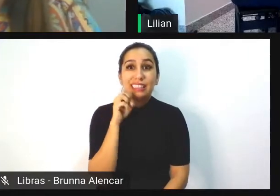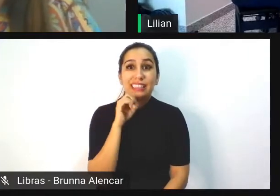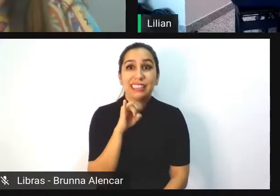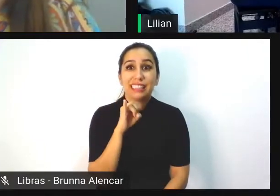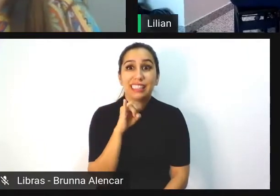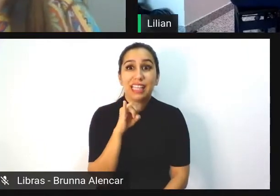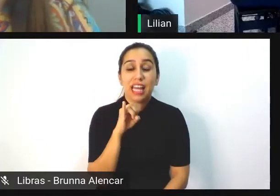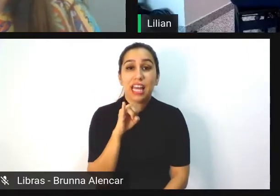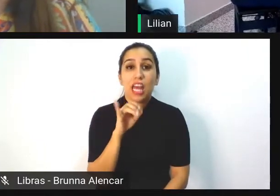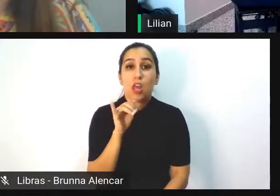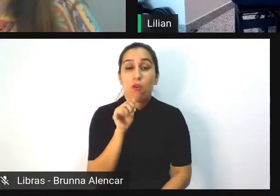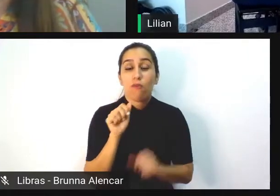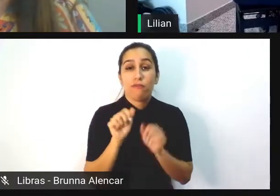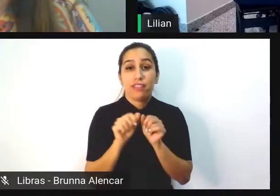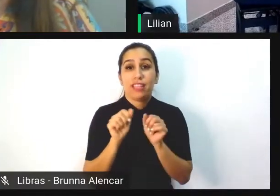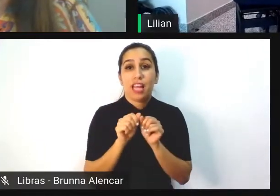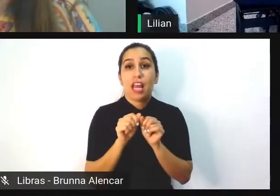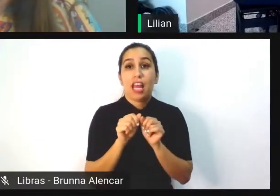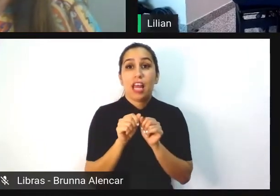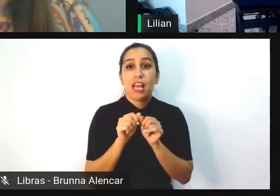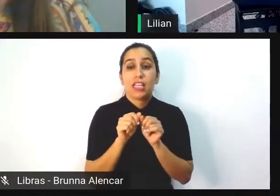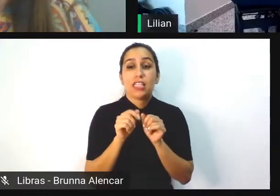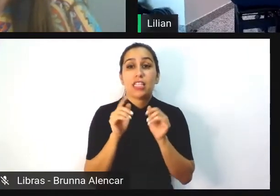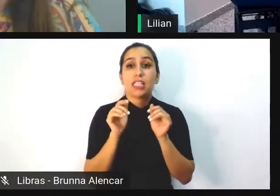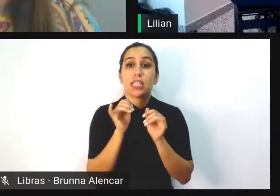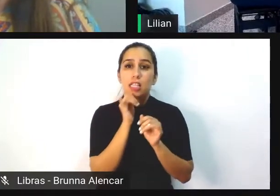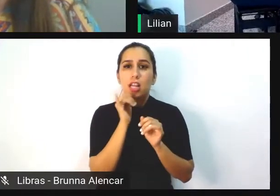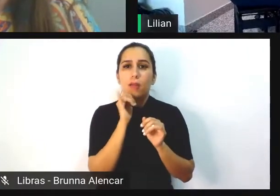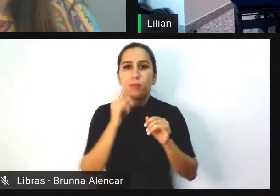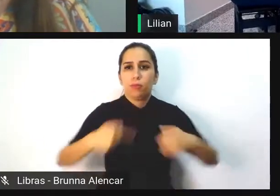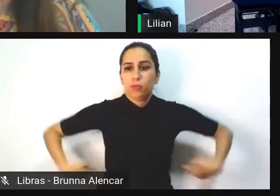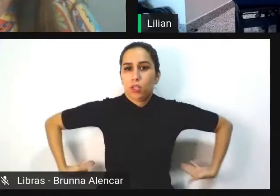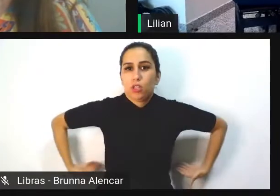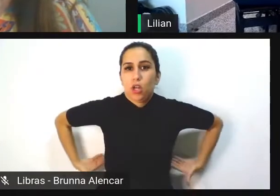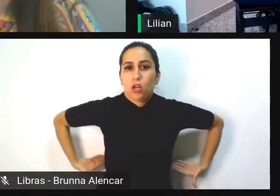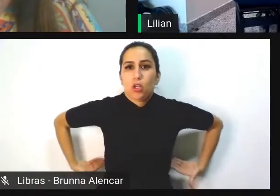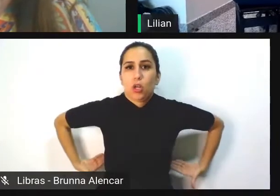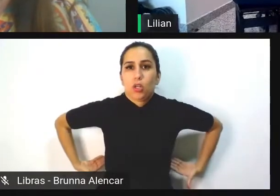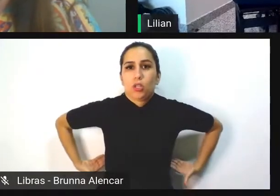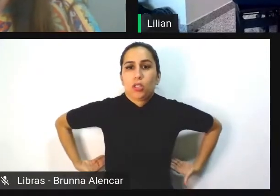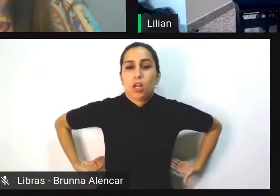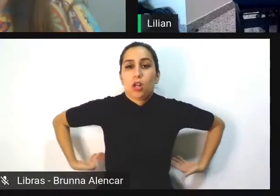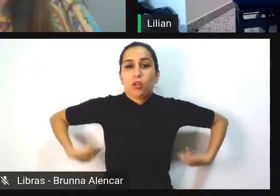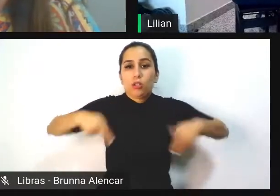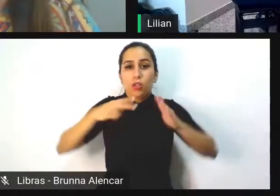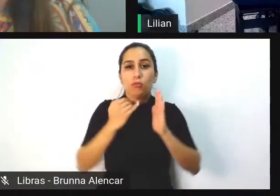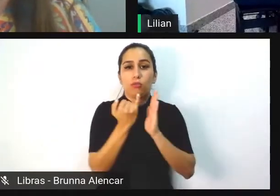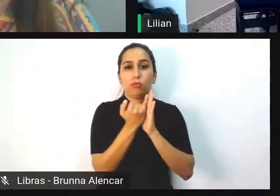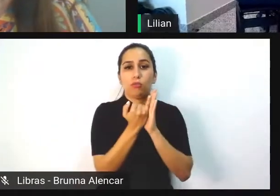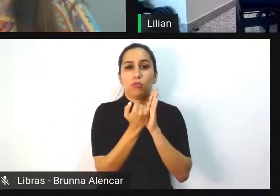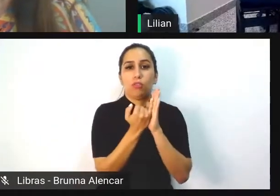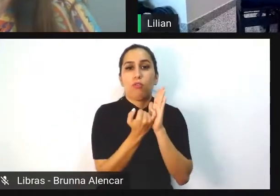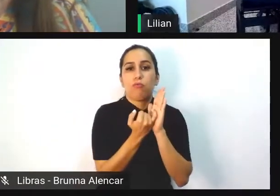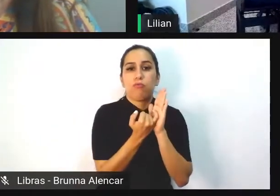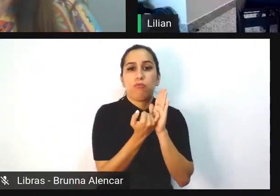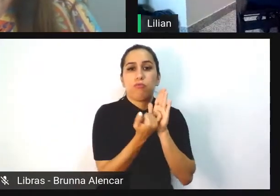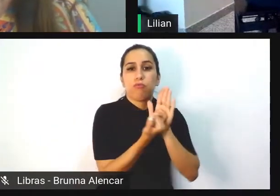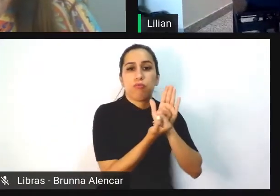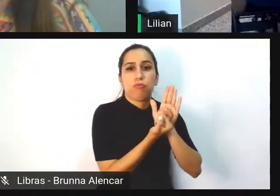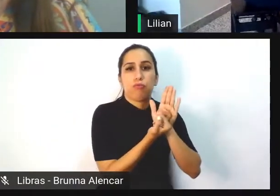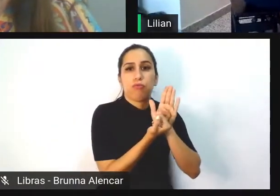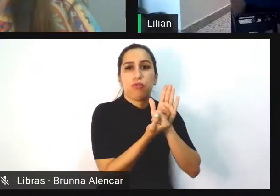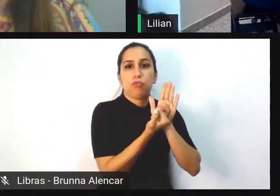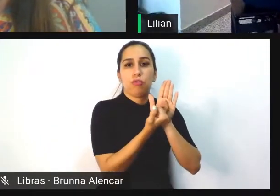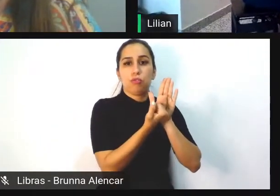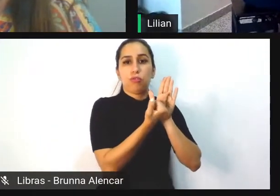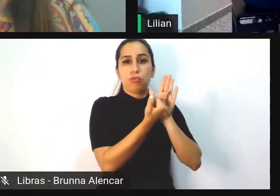a minha posição de cabeça. Eu não vou mexer, eu só vou fazer, eu vou só corrigir aqui a base. Quando eu faço aqui a